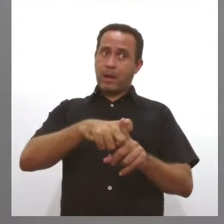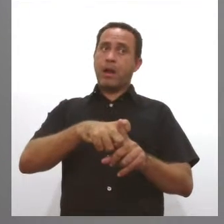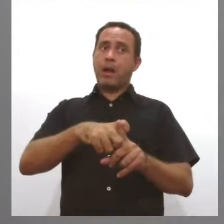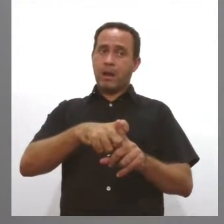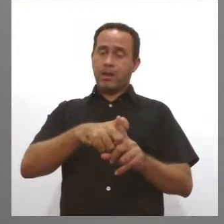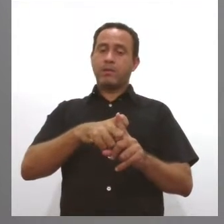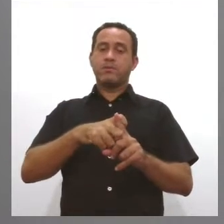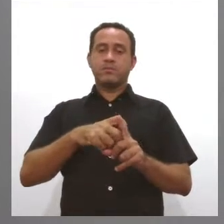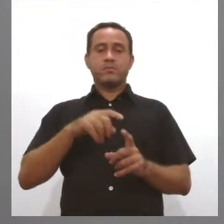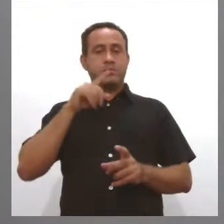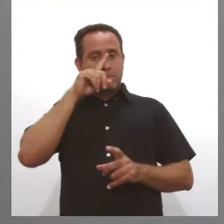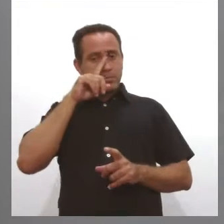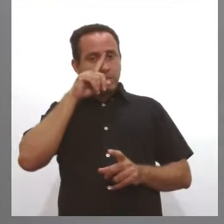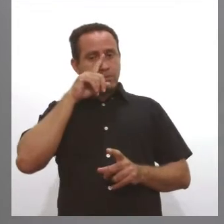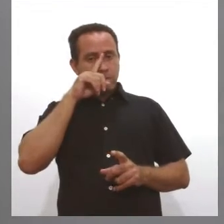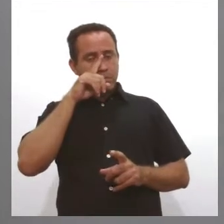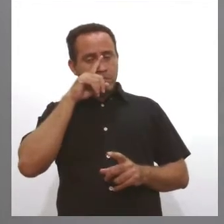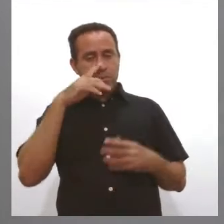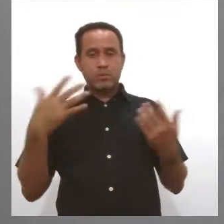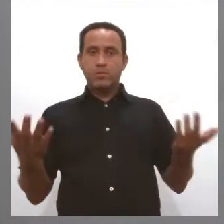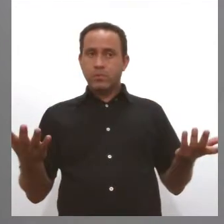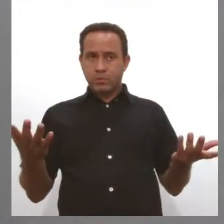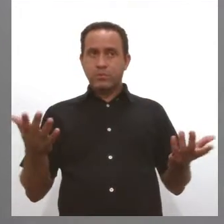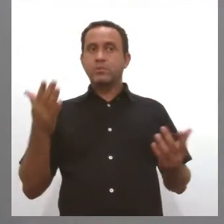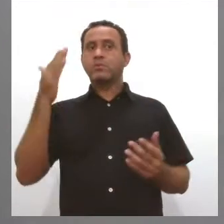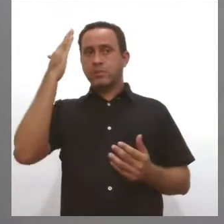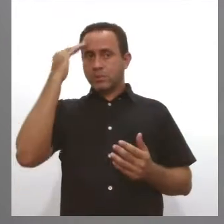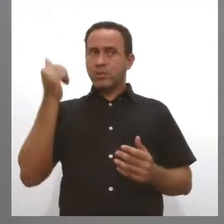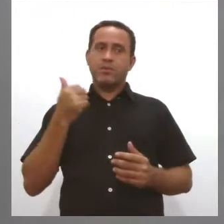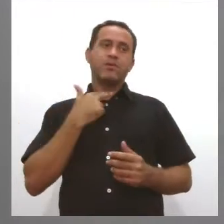condições, quem já andou de ônibus viu, não